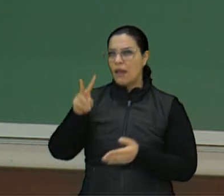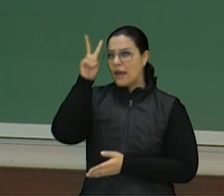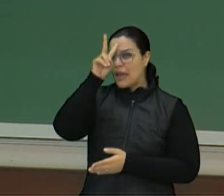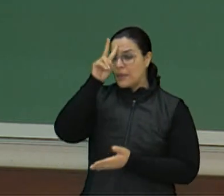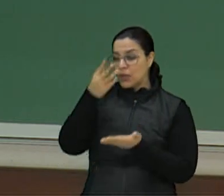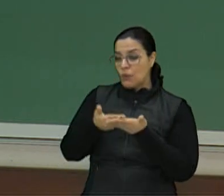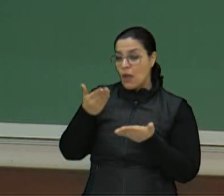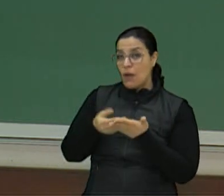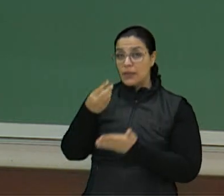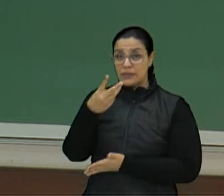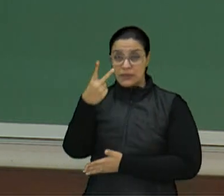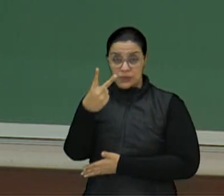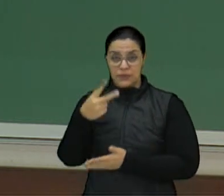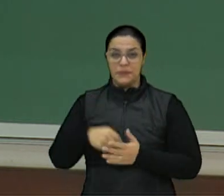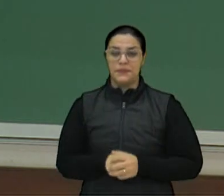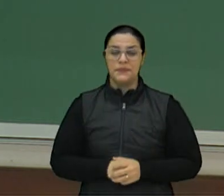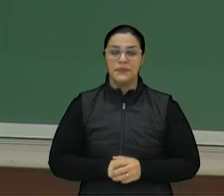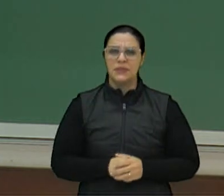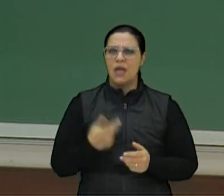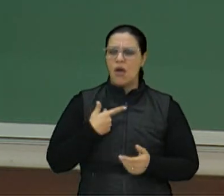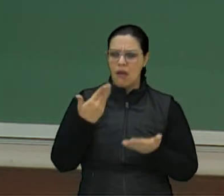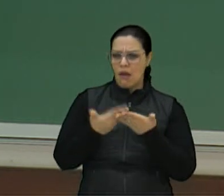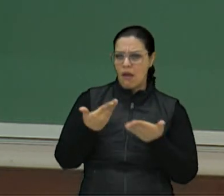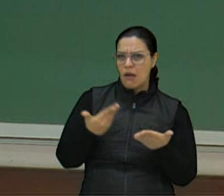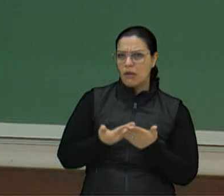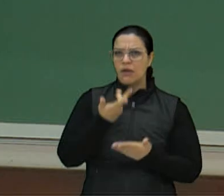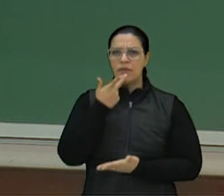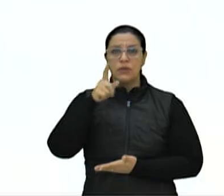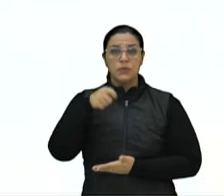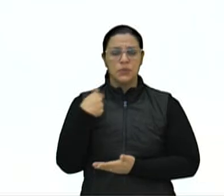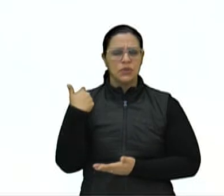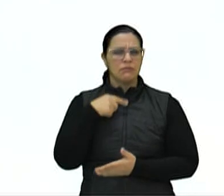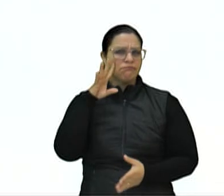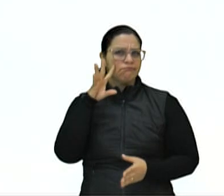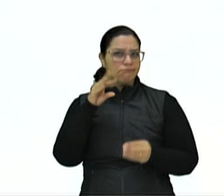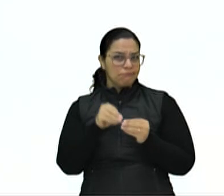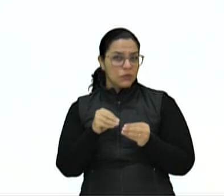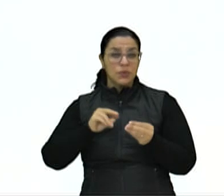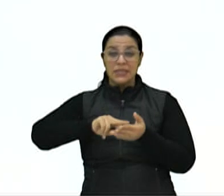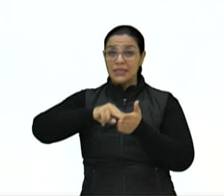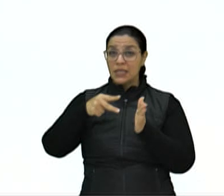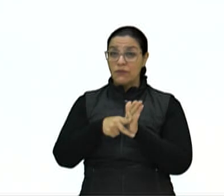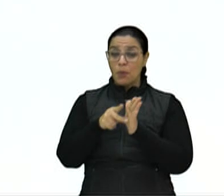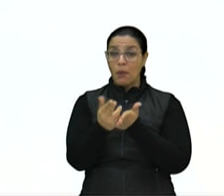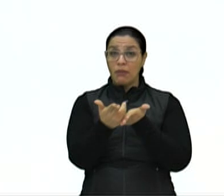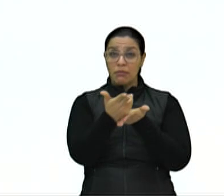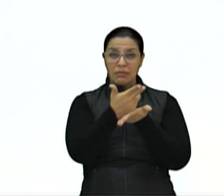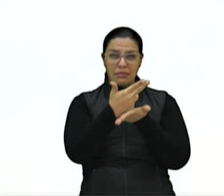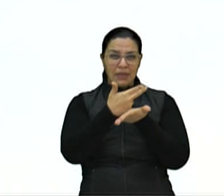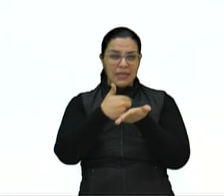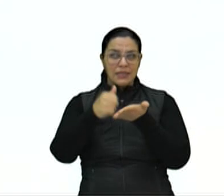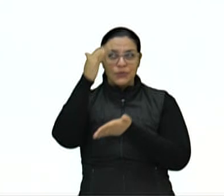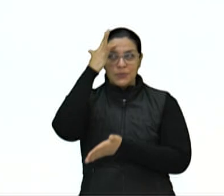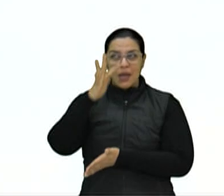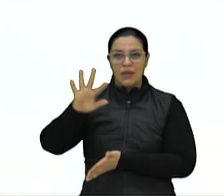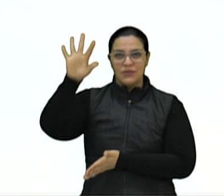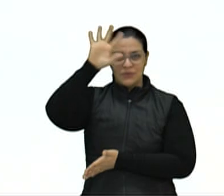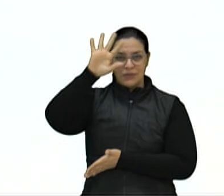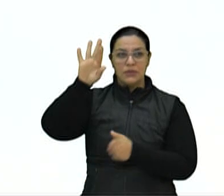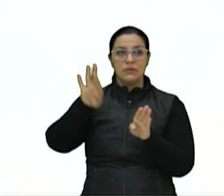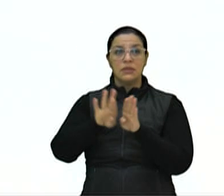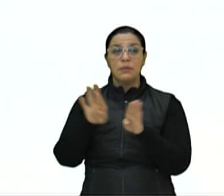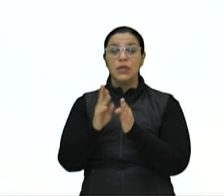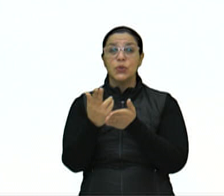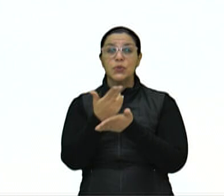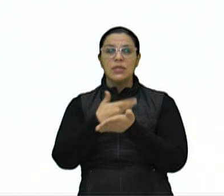Relembrando a aula de número 32. Nessa aula, nós entendemos o que são os desenhos de imaginação e os